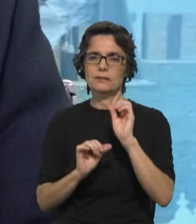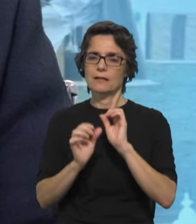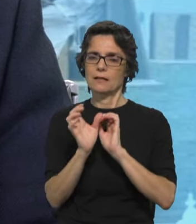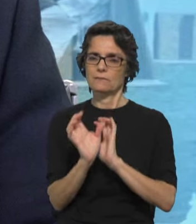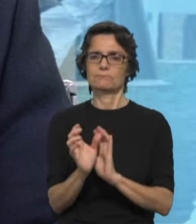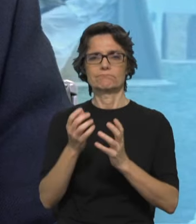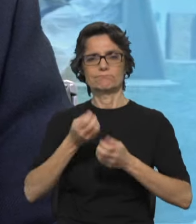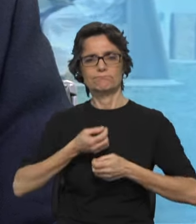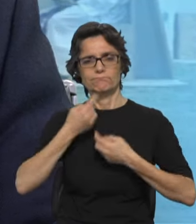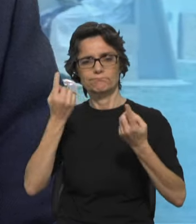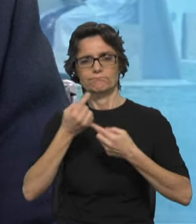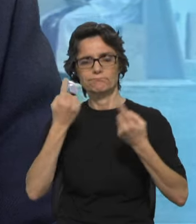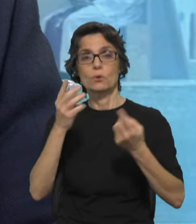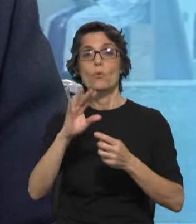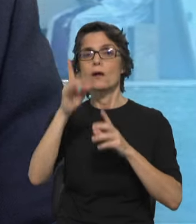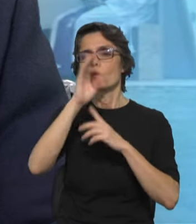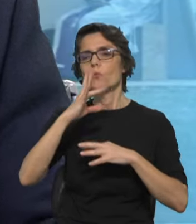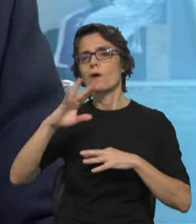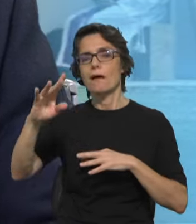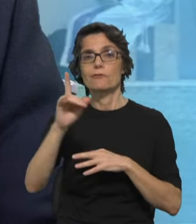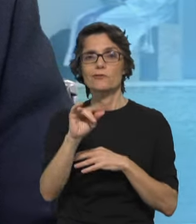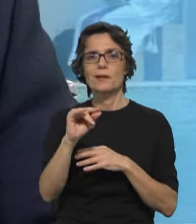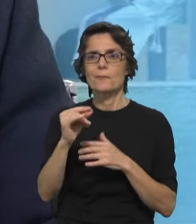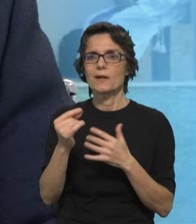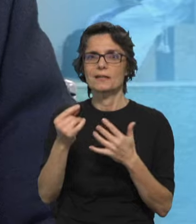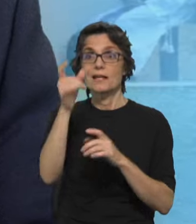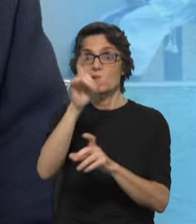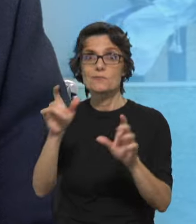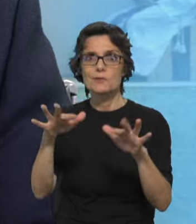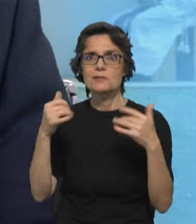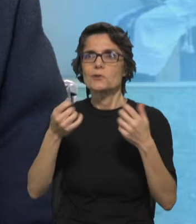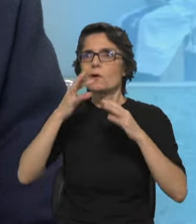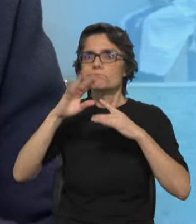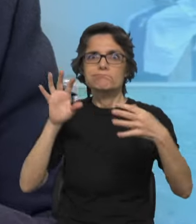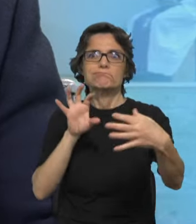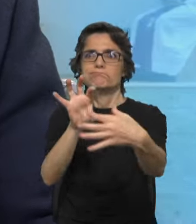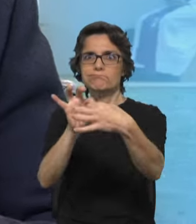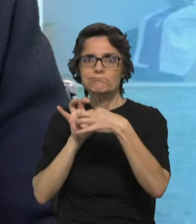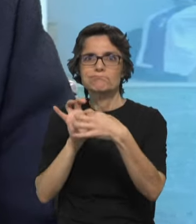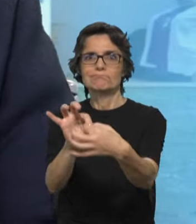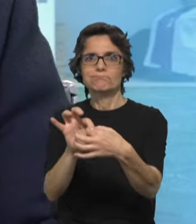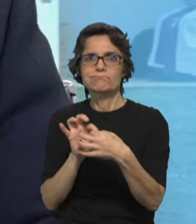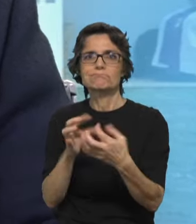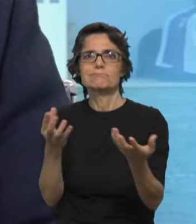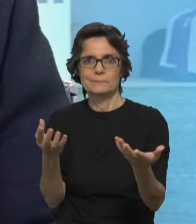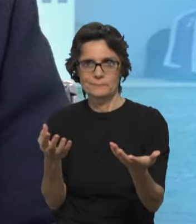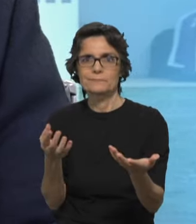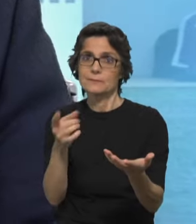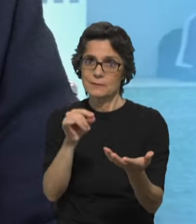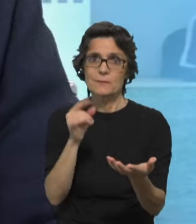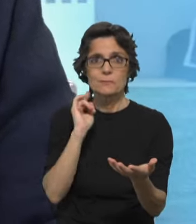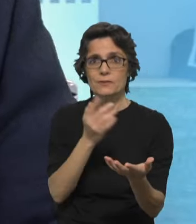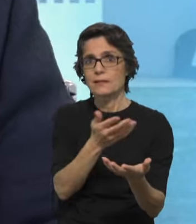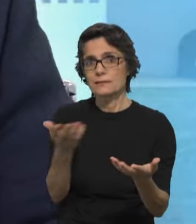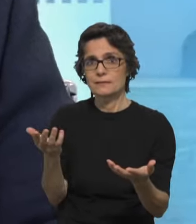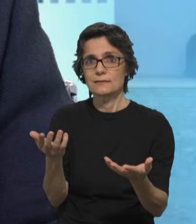e é bem proclamada, quando o canto, de facto, envolve e propicia a participação de todos. No